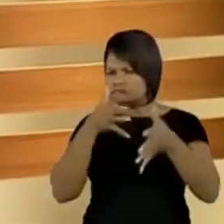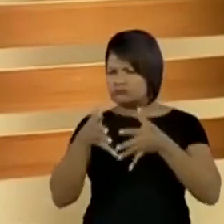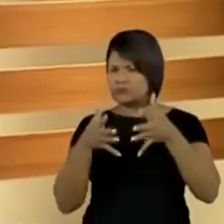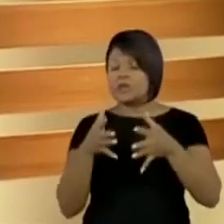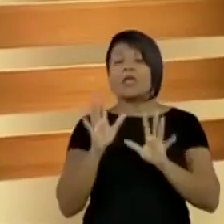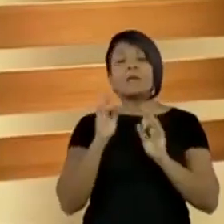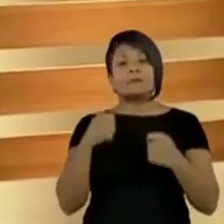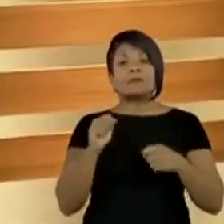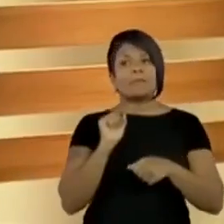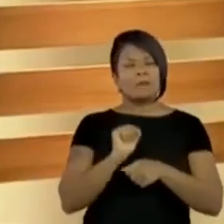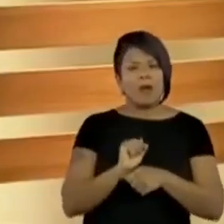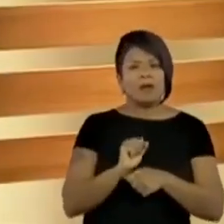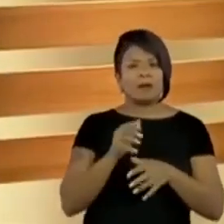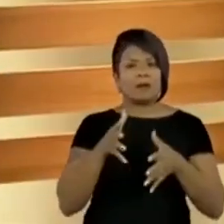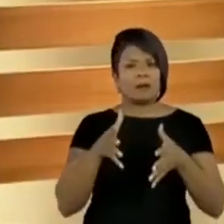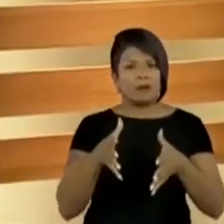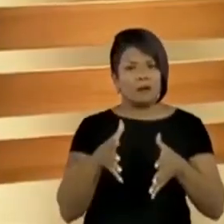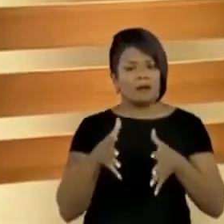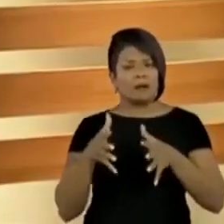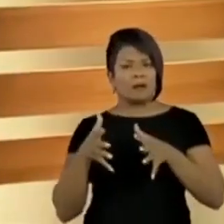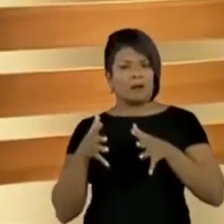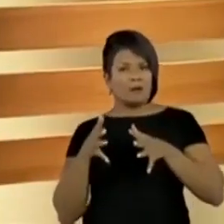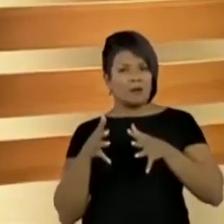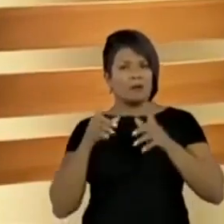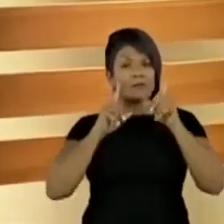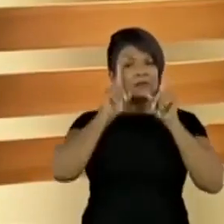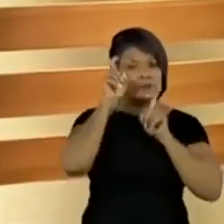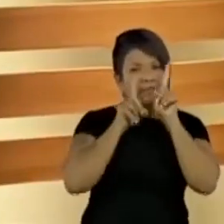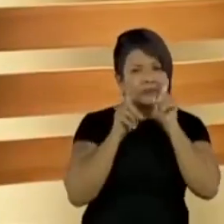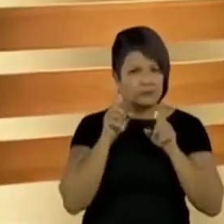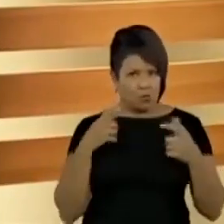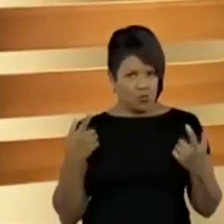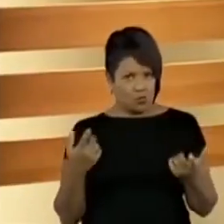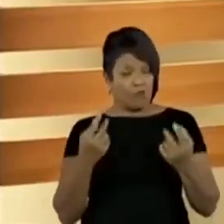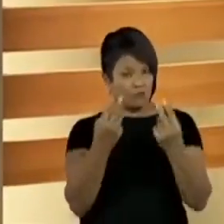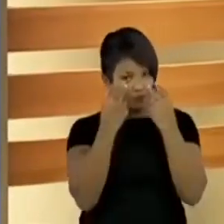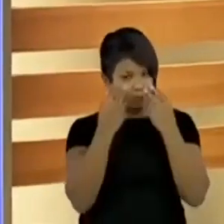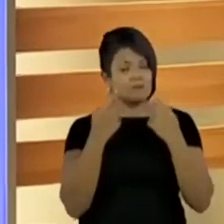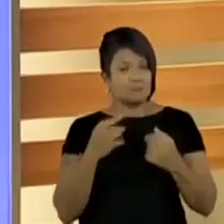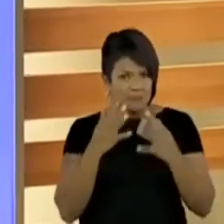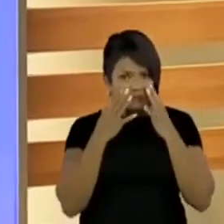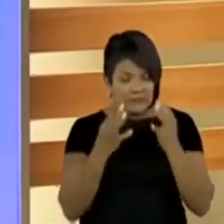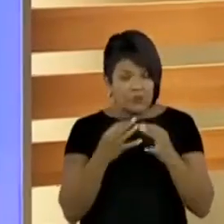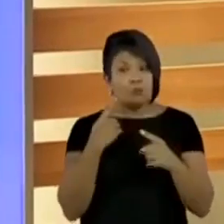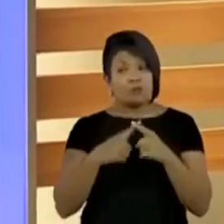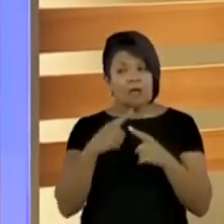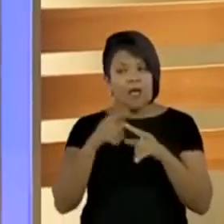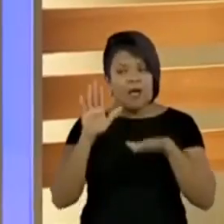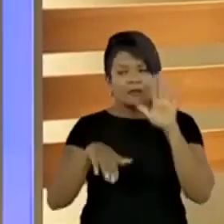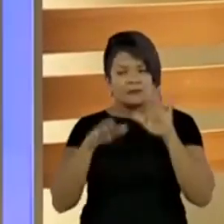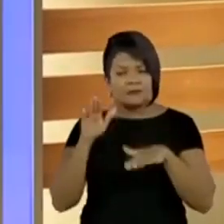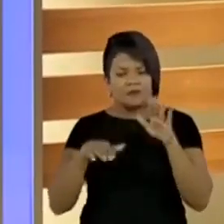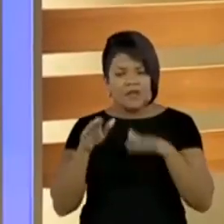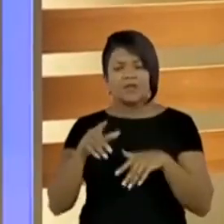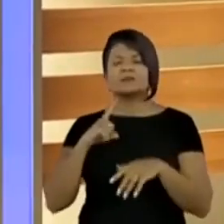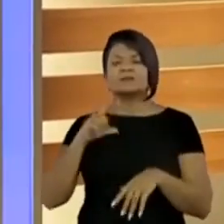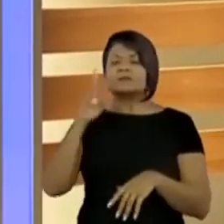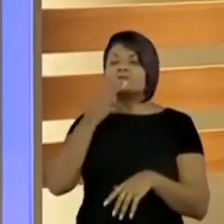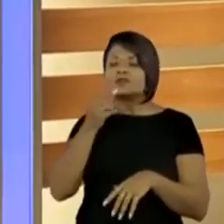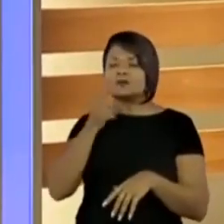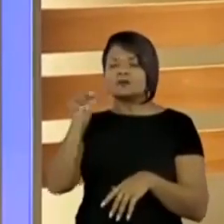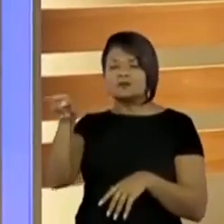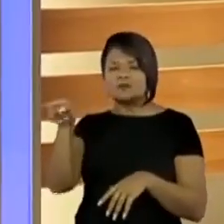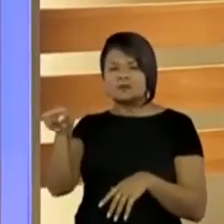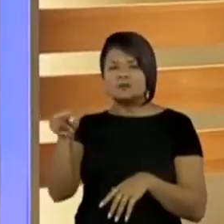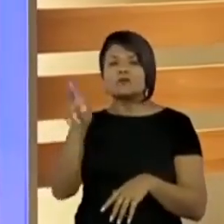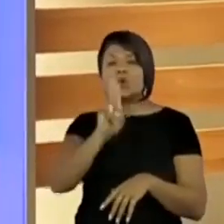para poder ter o entendimento. Porque o Machado de Assis, muitas vezes, ele vai se utilizar de algumas figuras de linguagem, que eu vou explicar já o que é,